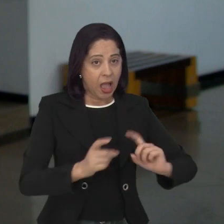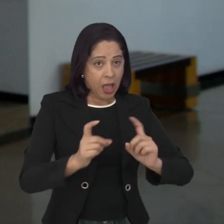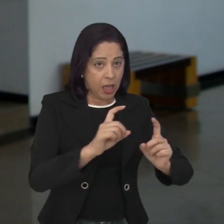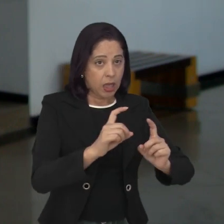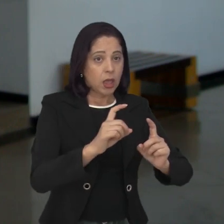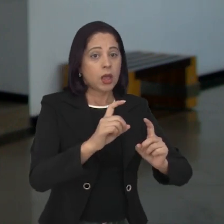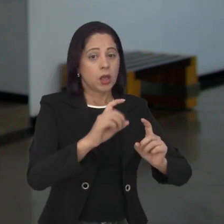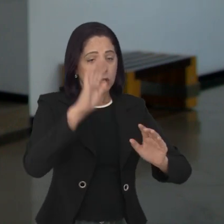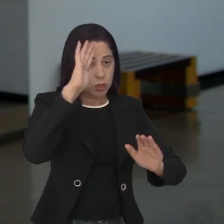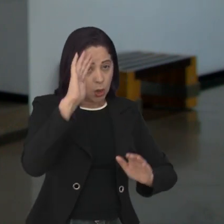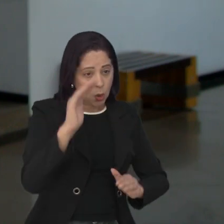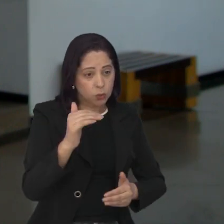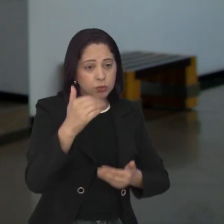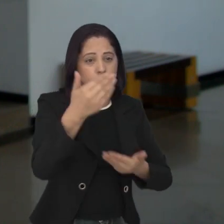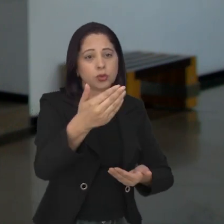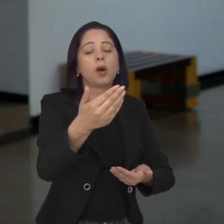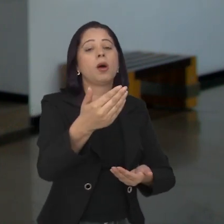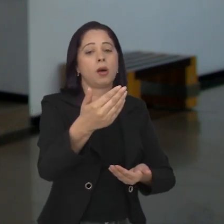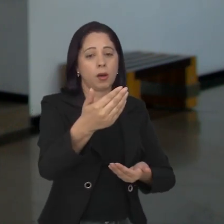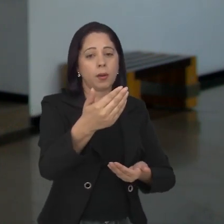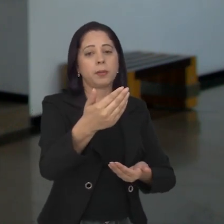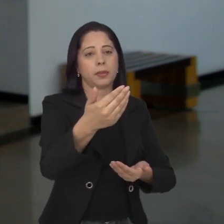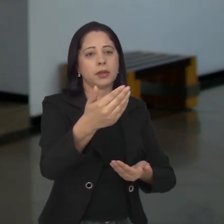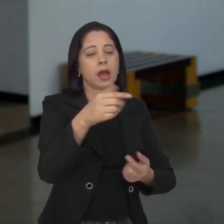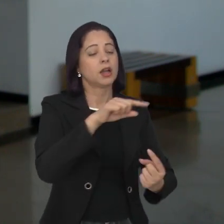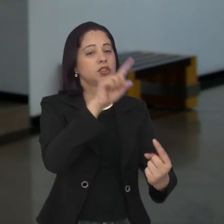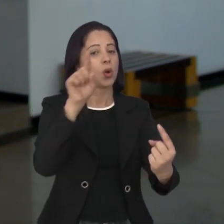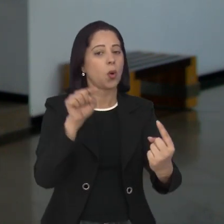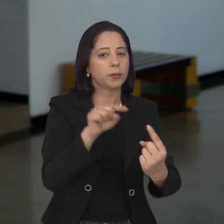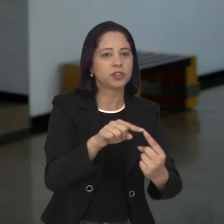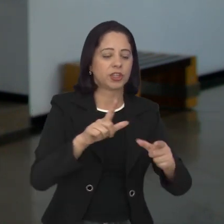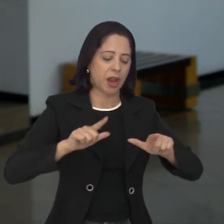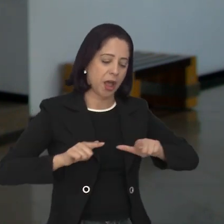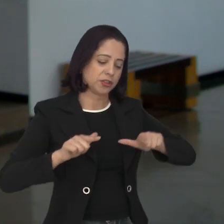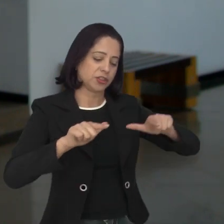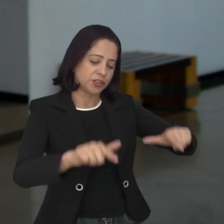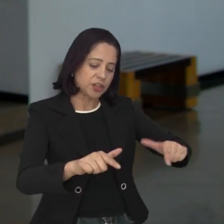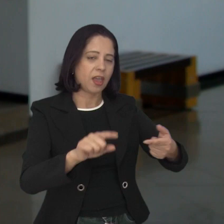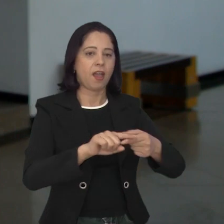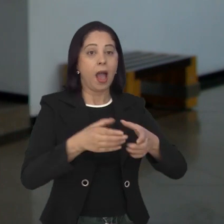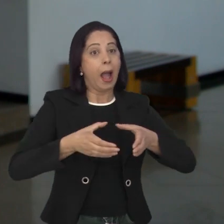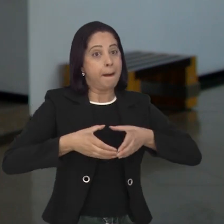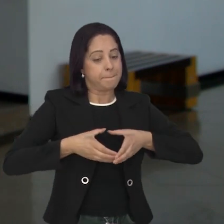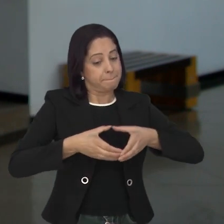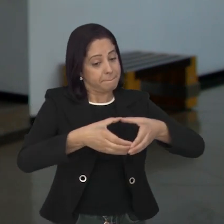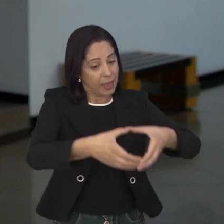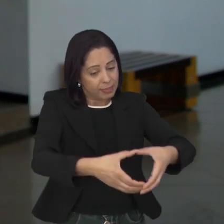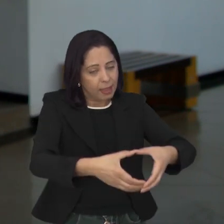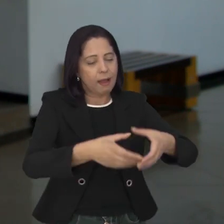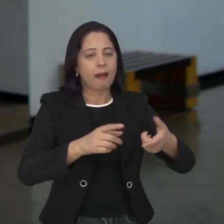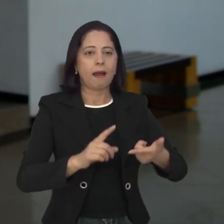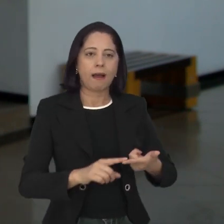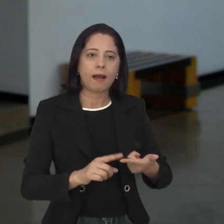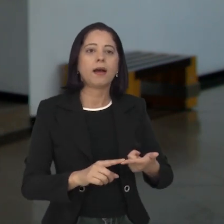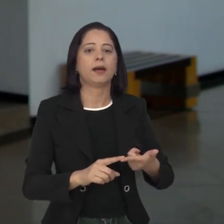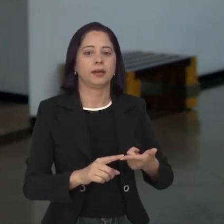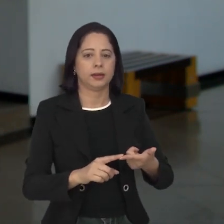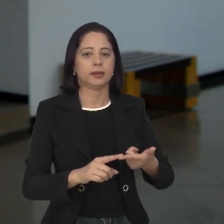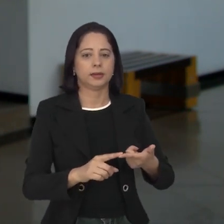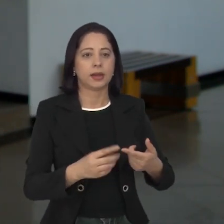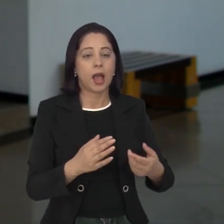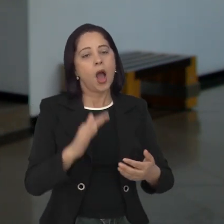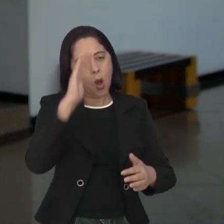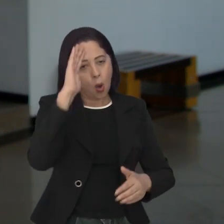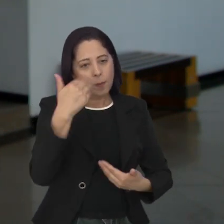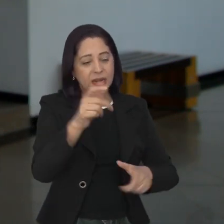pr pra entrega das das honrarias que a câmara dispõe né são títulos de cidadão são medalhas que que